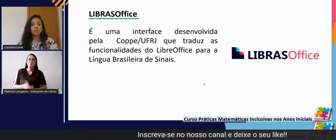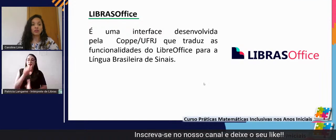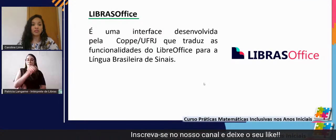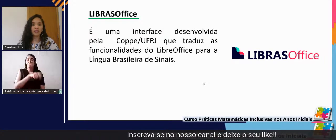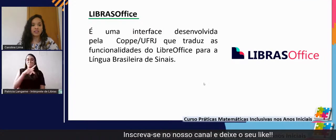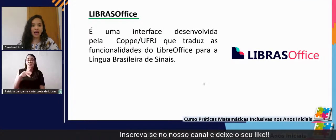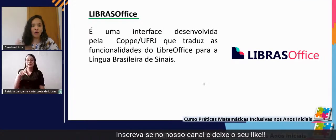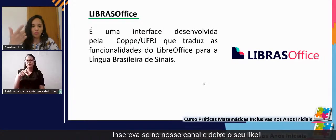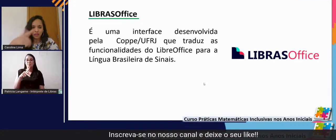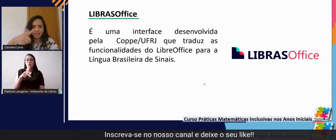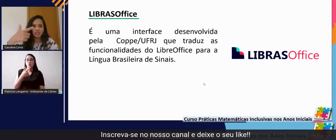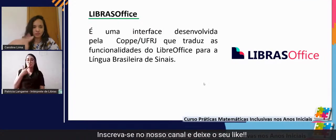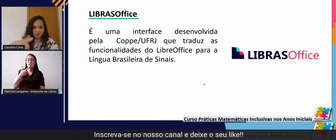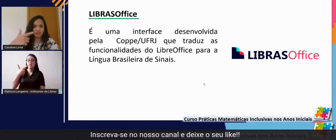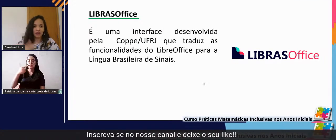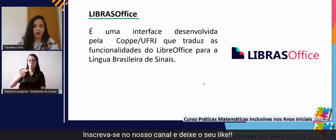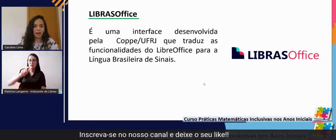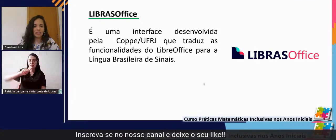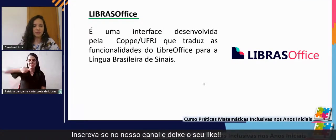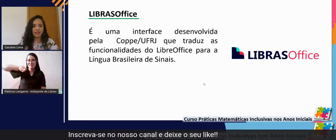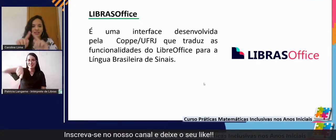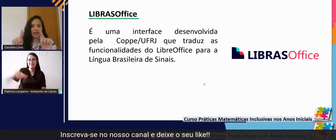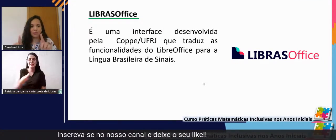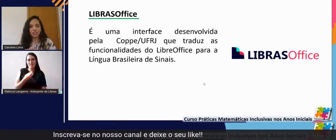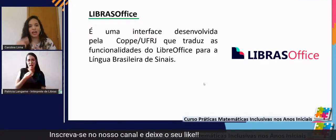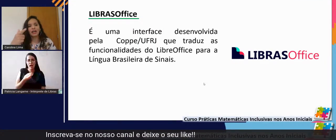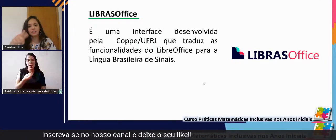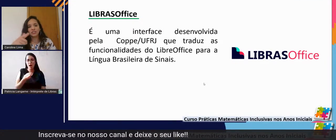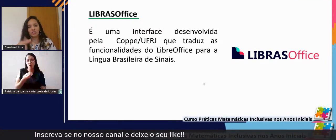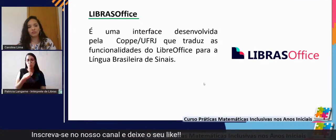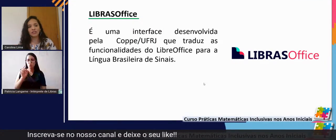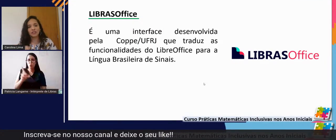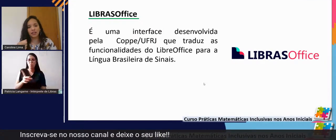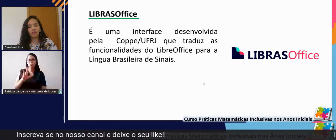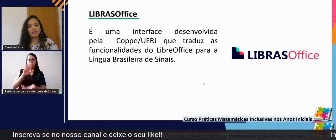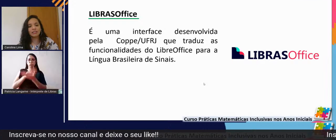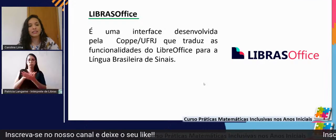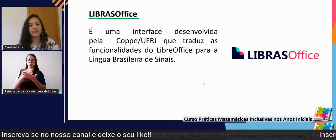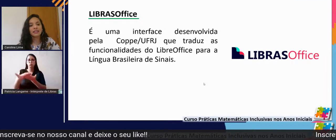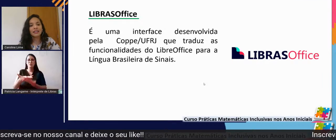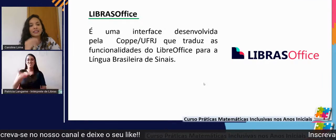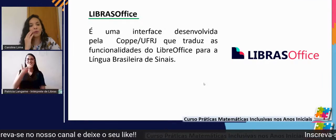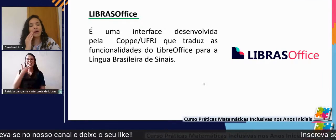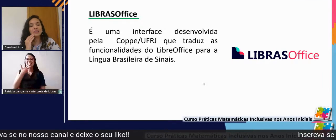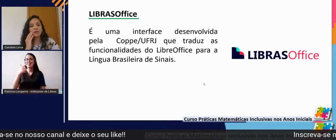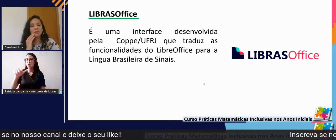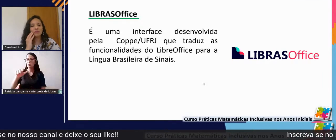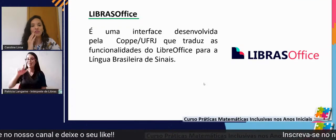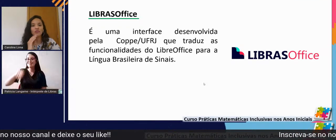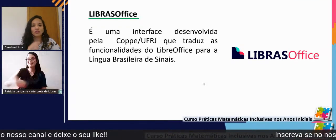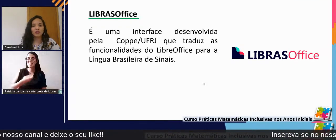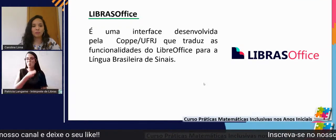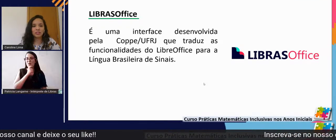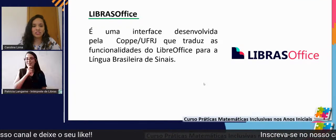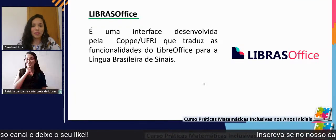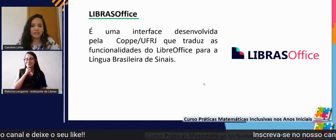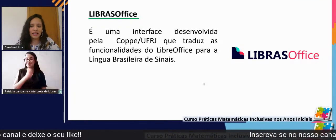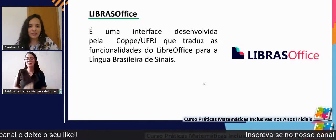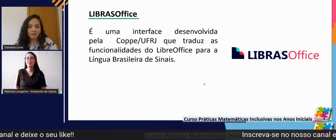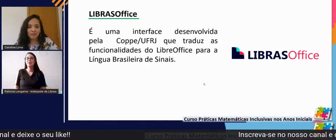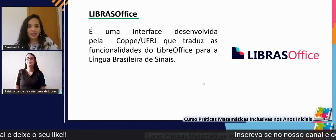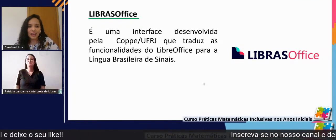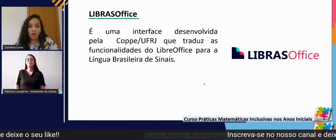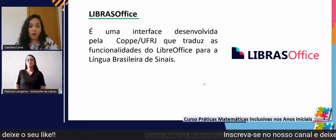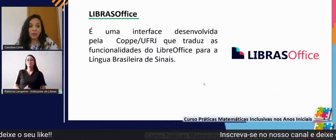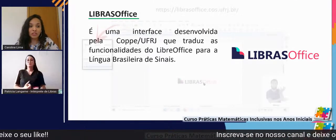os que não tem sinal eles aparece uma intérprete lá e diz não tem sinal ainda então passa pra mim por favor que eu dei um print da minha